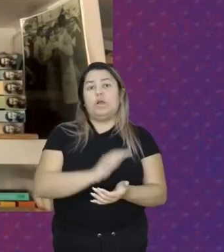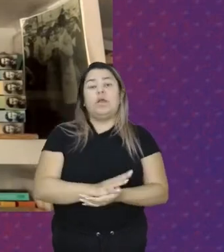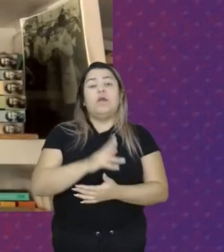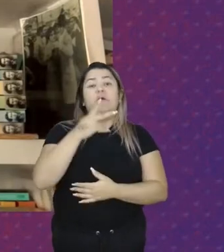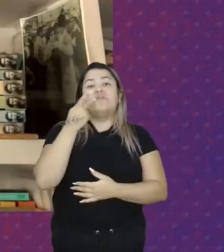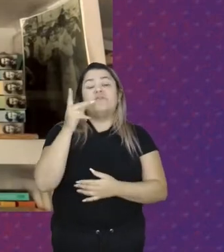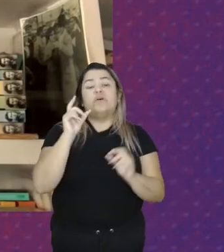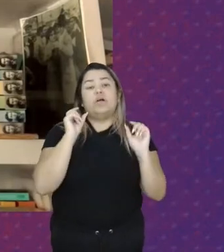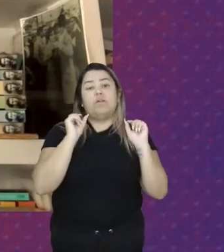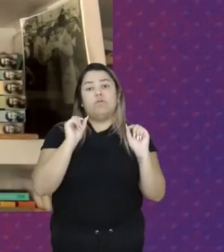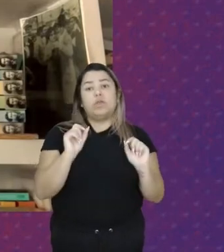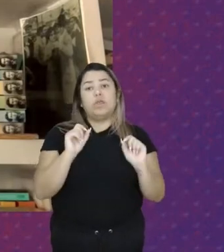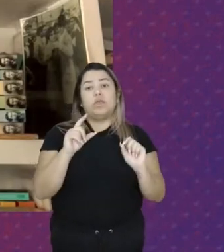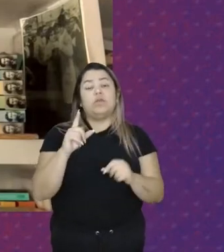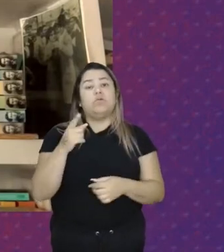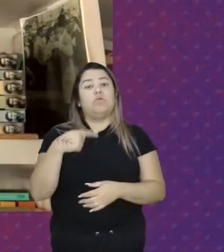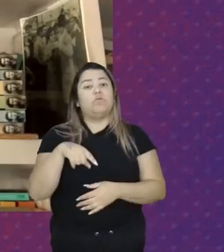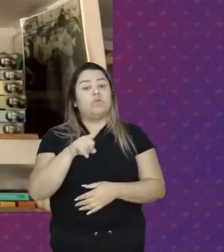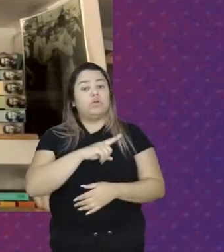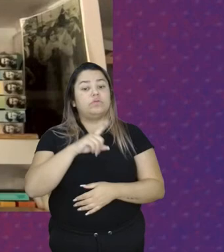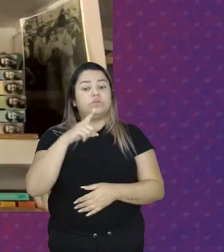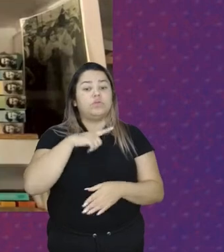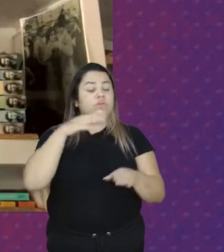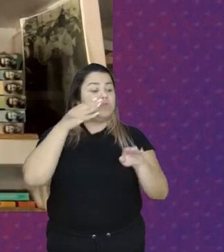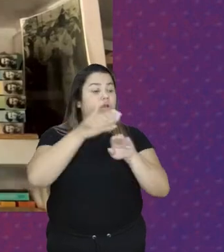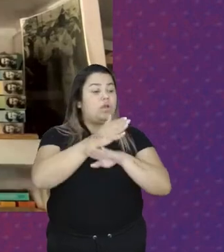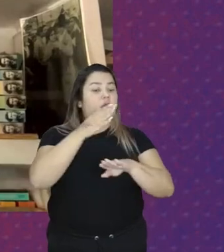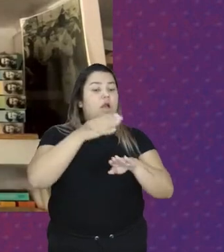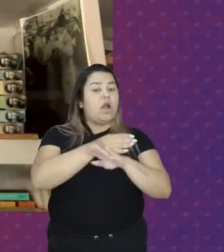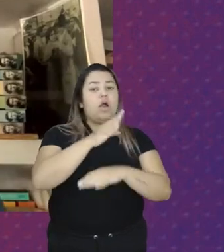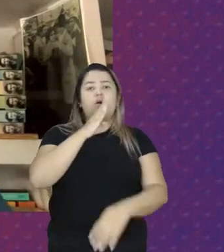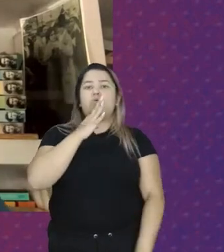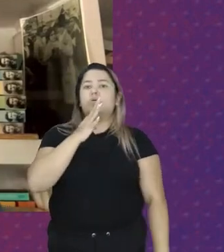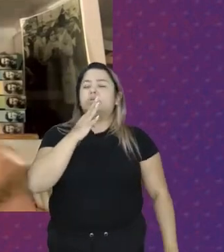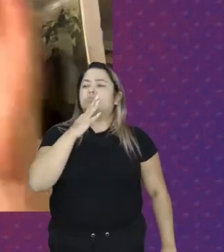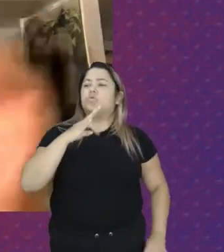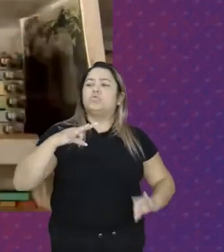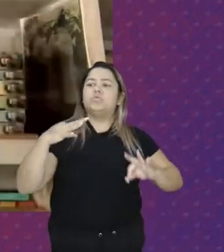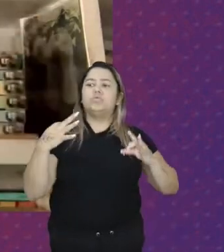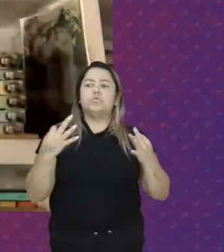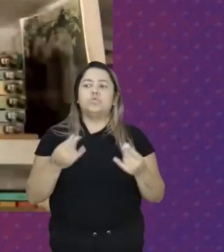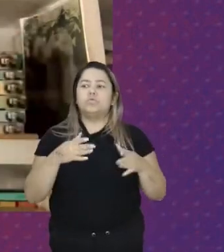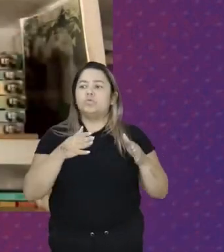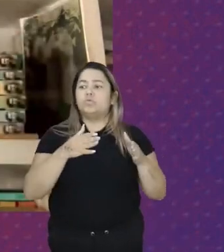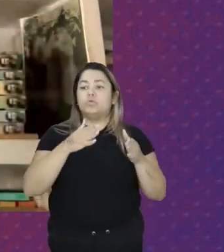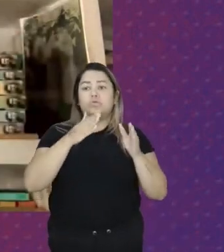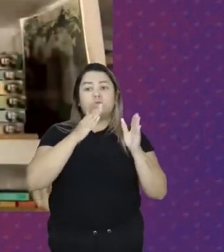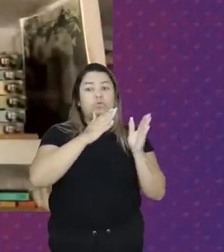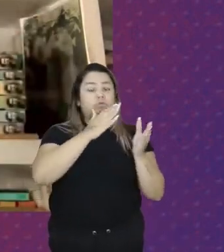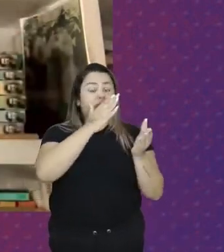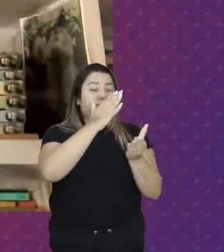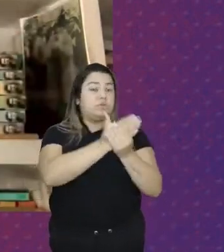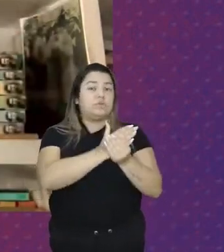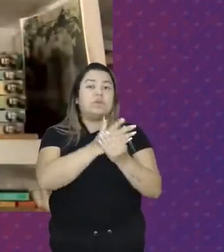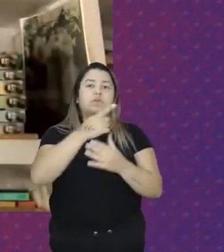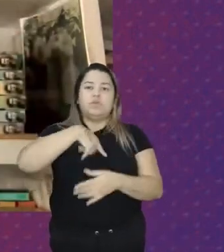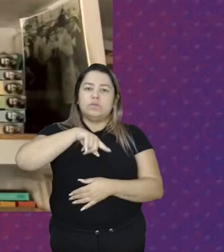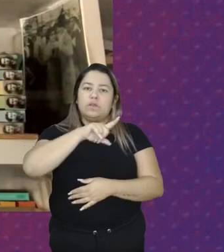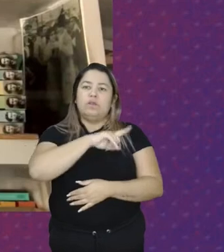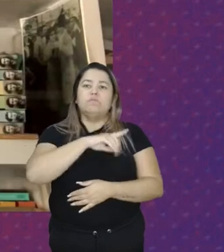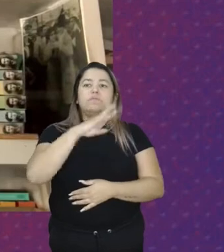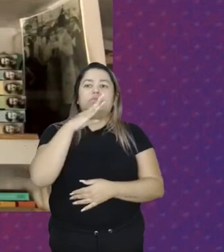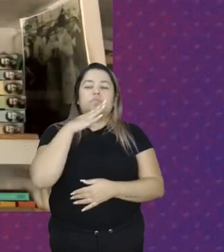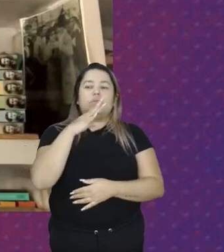que quando nós temos acesso ao conhecimento e a todos esses processos, nós conhecemos